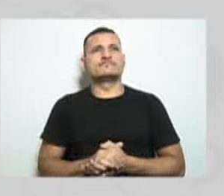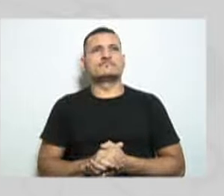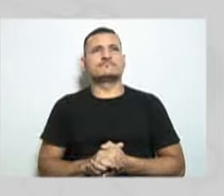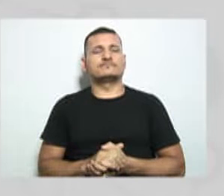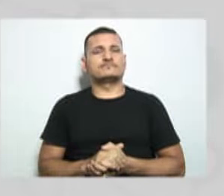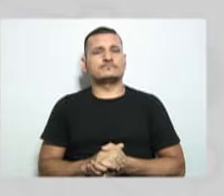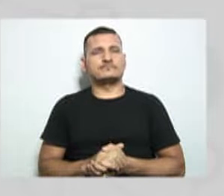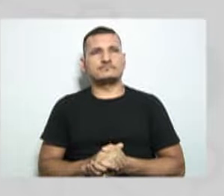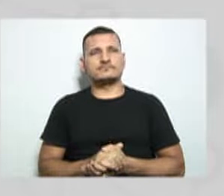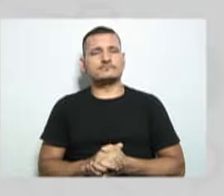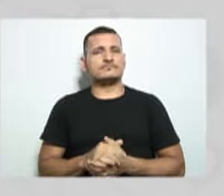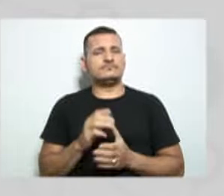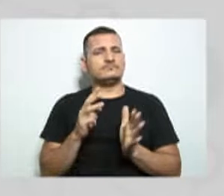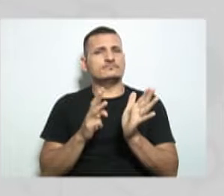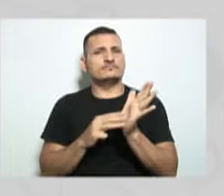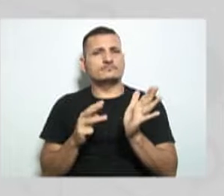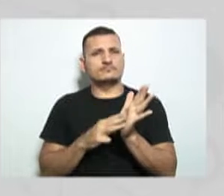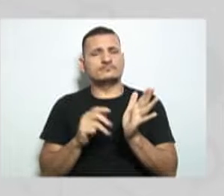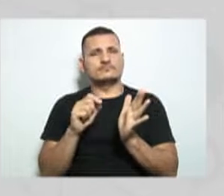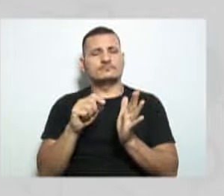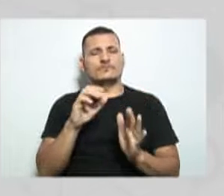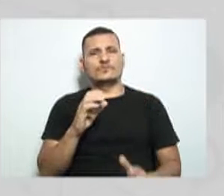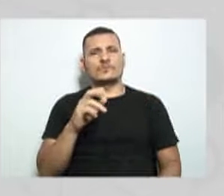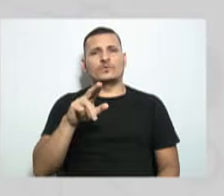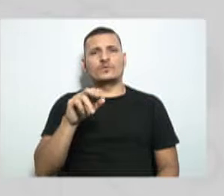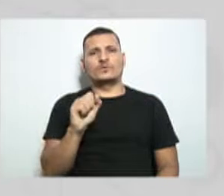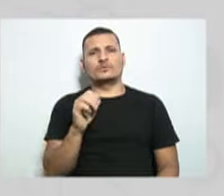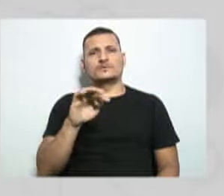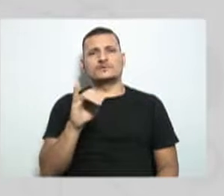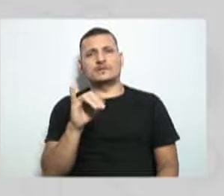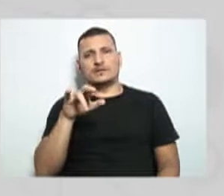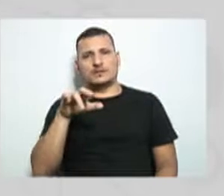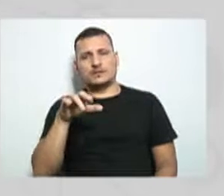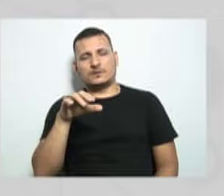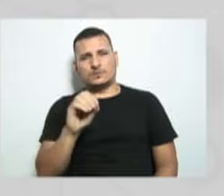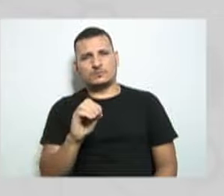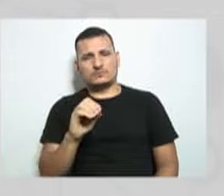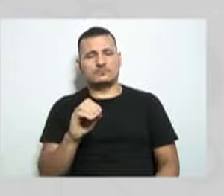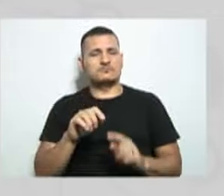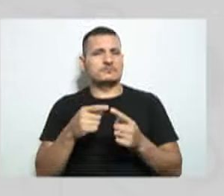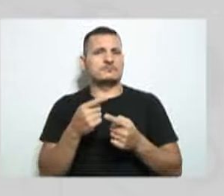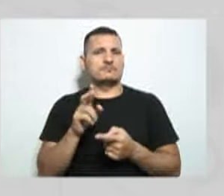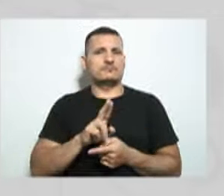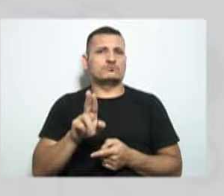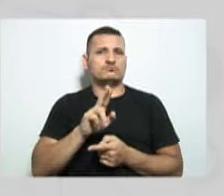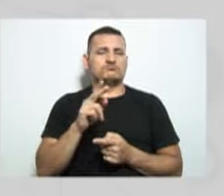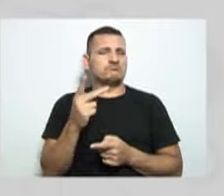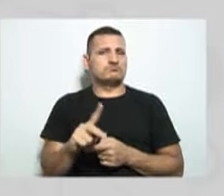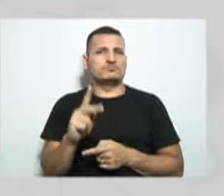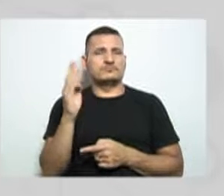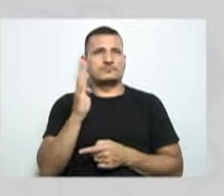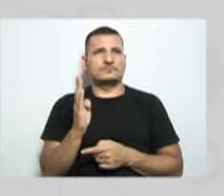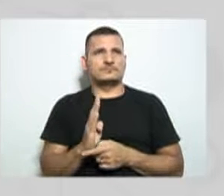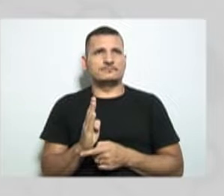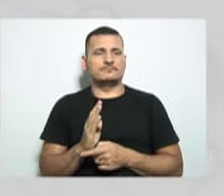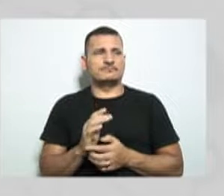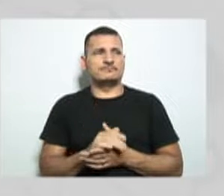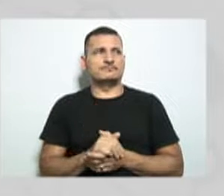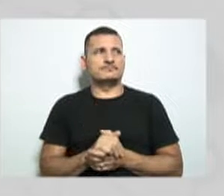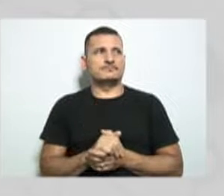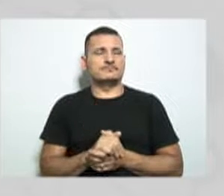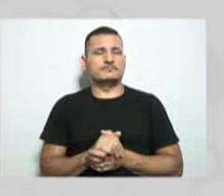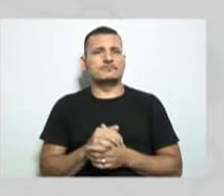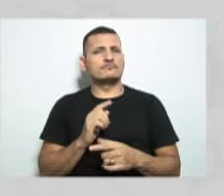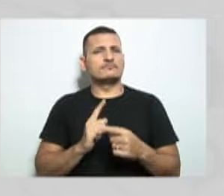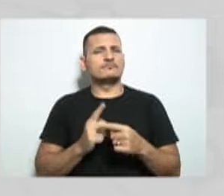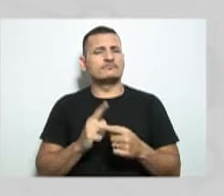Ele é considerado um método de custeio, porém, ele não é utilizado no nosso país, certo? Por que